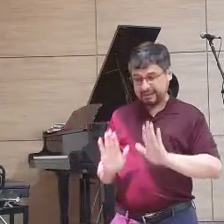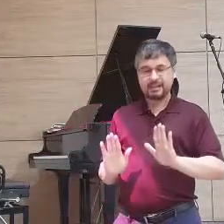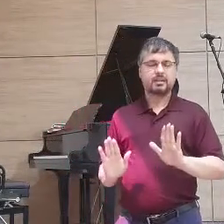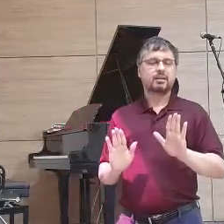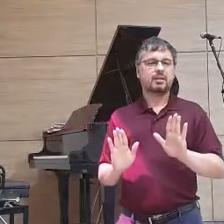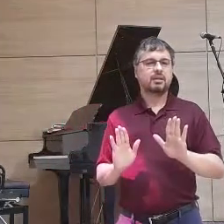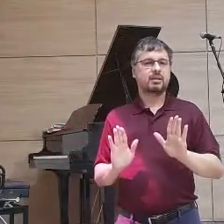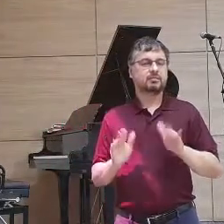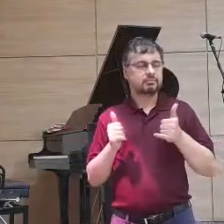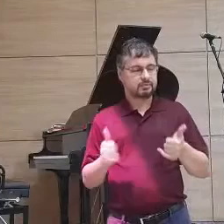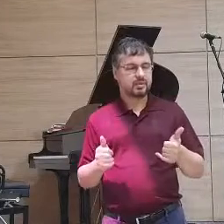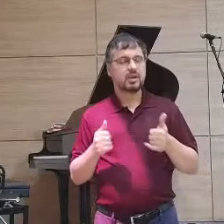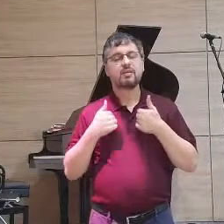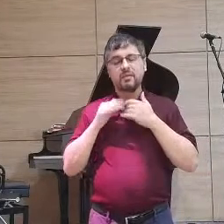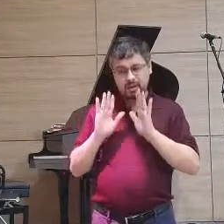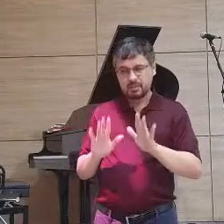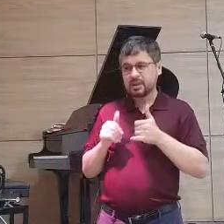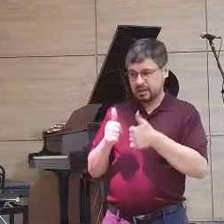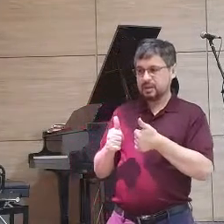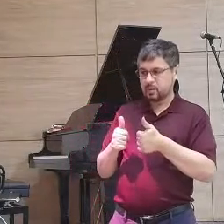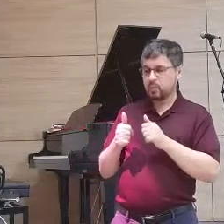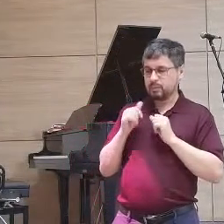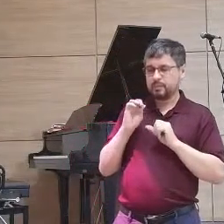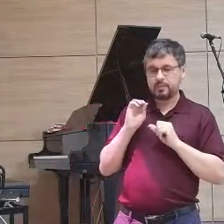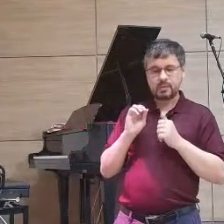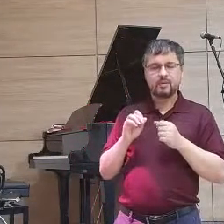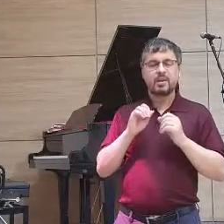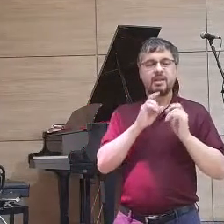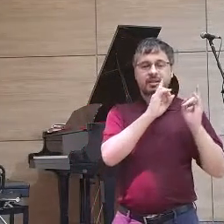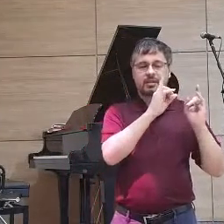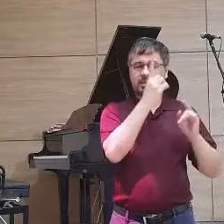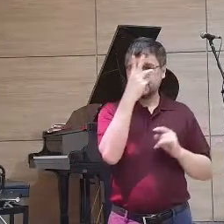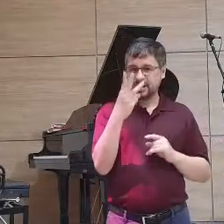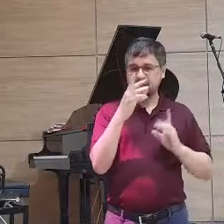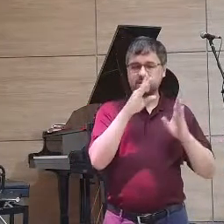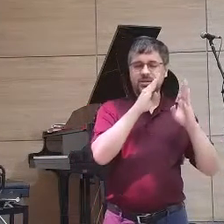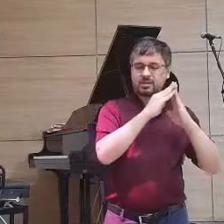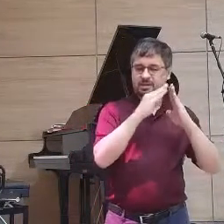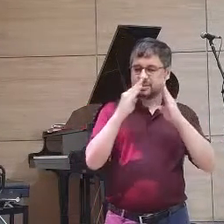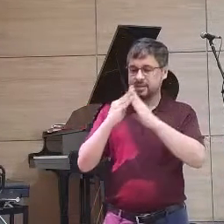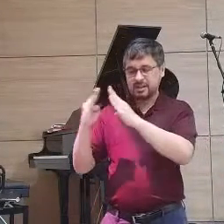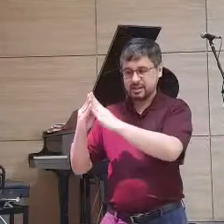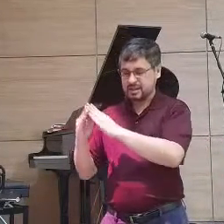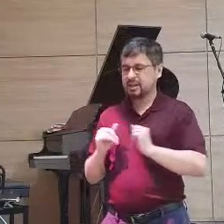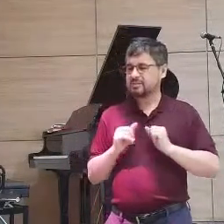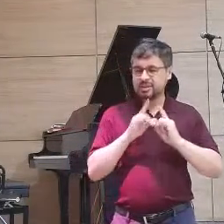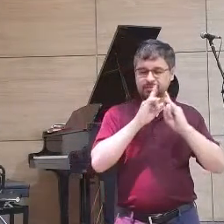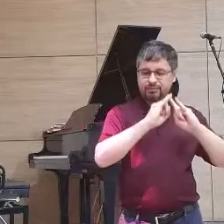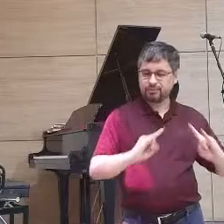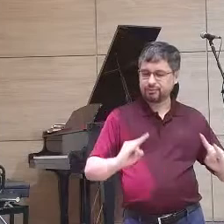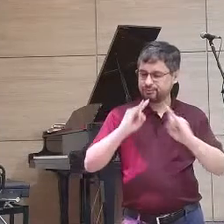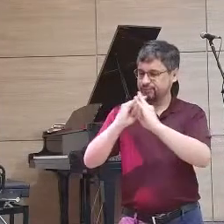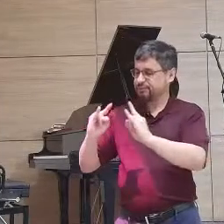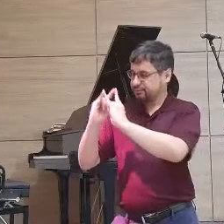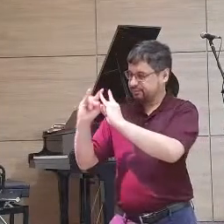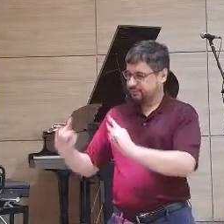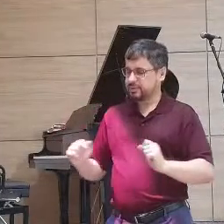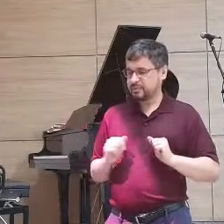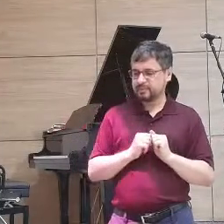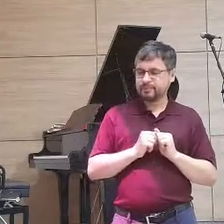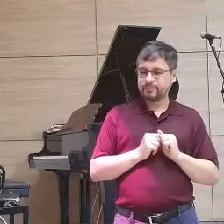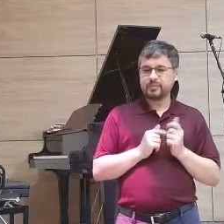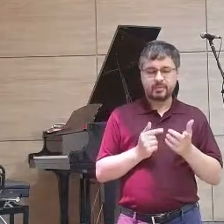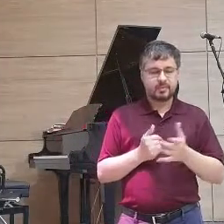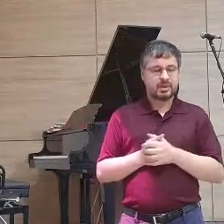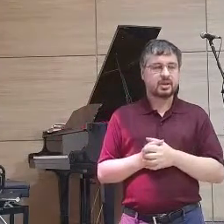experiência nunca acabe ficamos aqui senhor fazer vou fazer três tem dias montou a tenda aqui para o senhor uma tenda para eles uma tenda pro Moisés